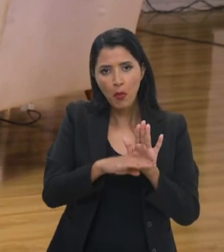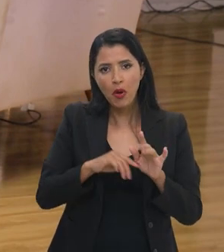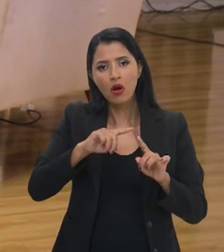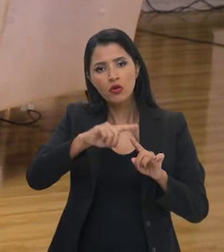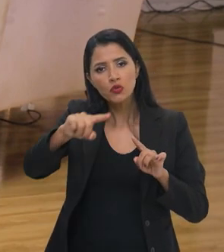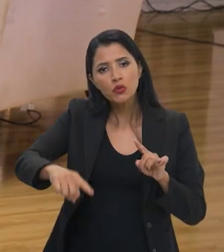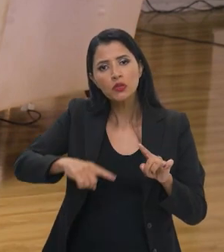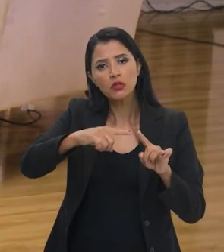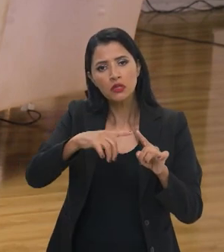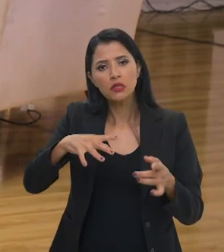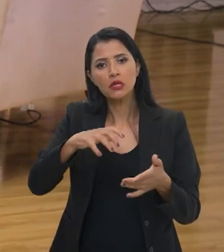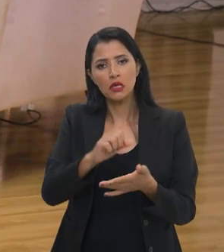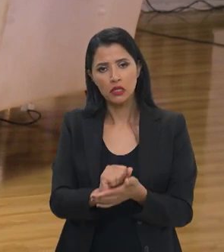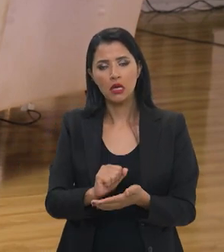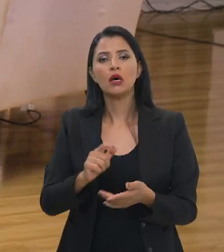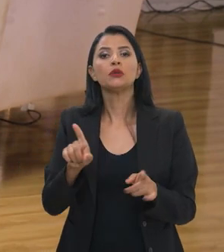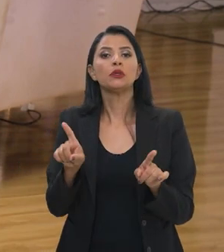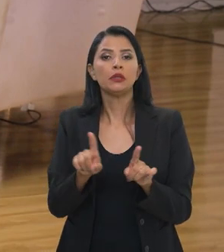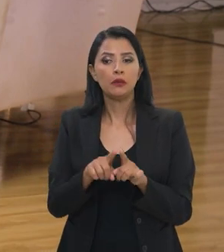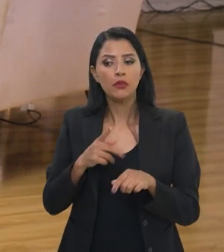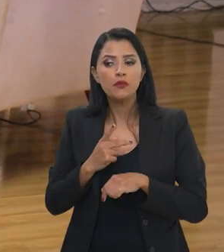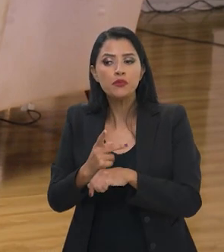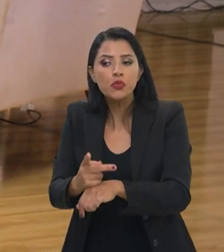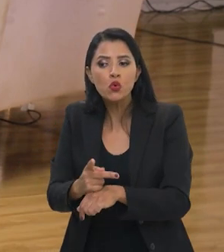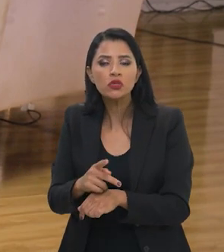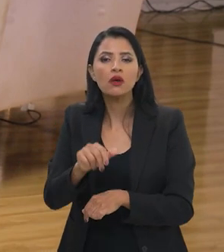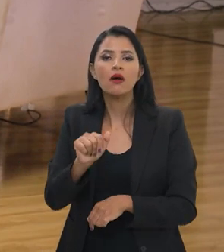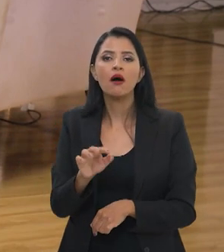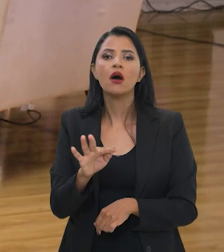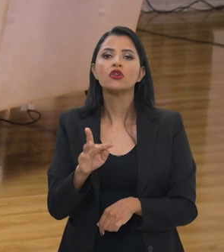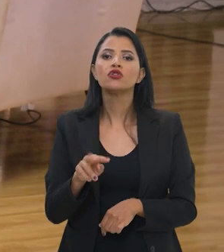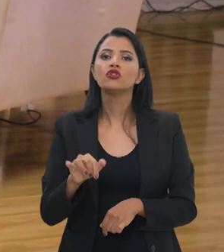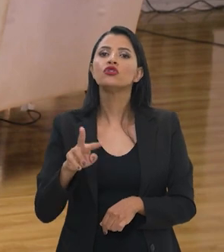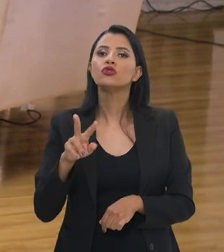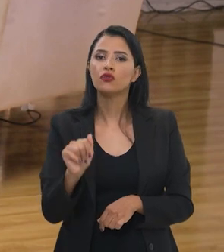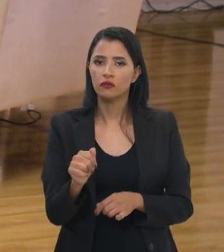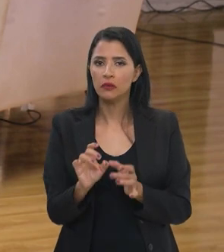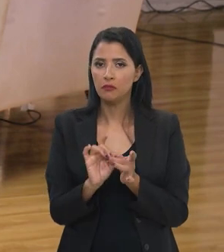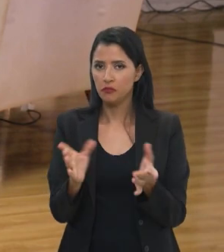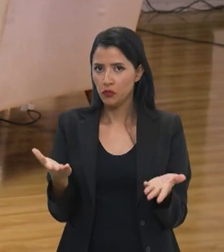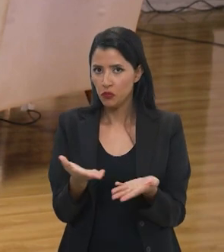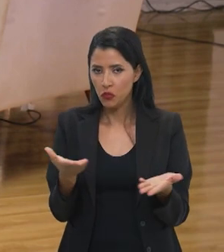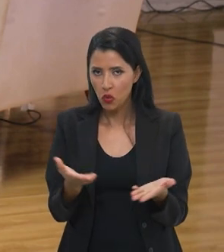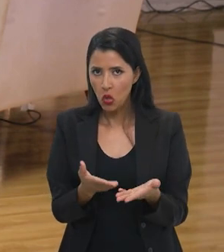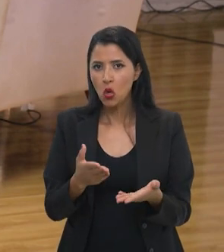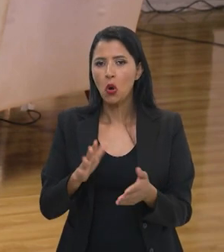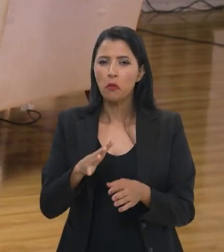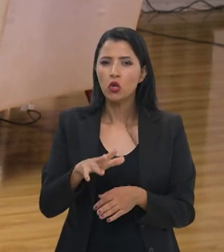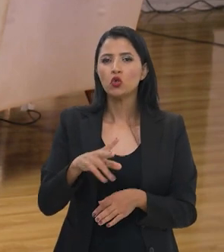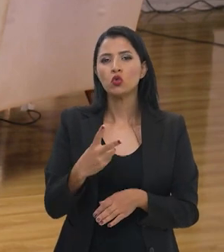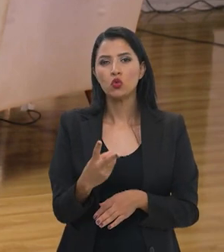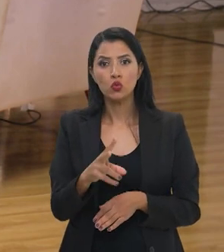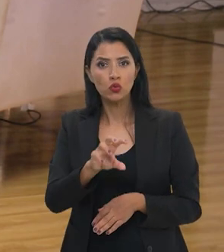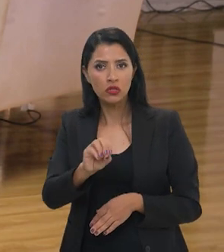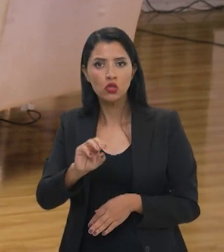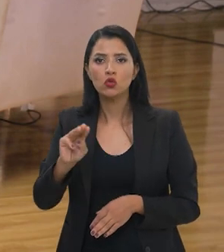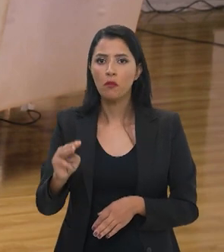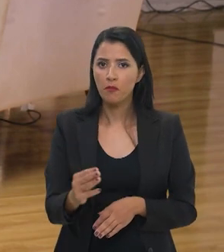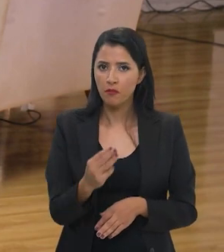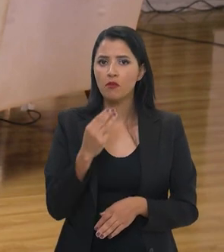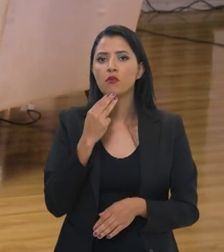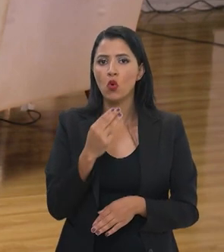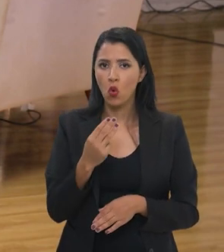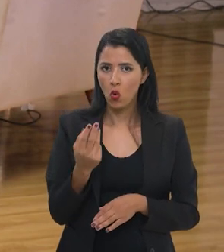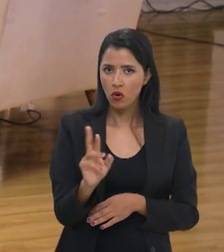com a atualização do cadastro e com o buscativo liberamos agora cerca de 200 milhões